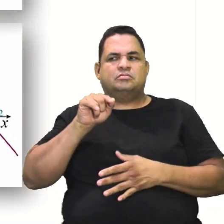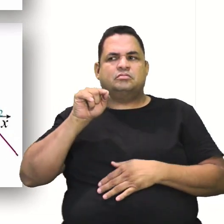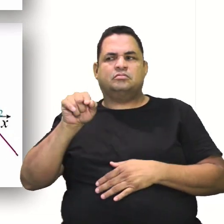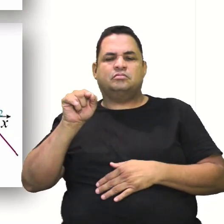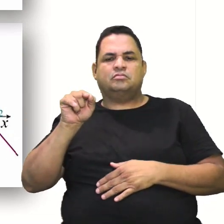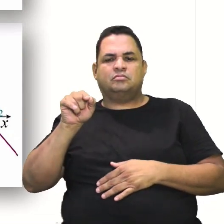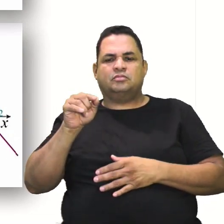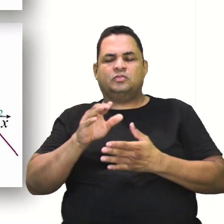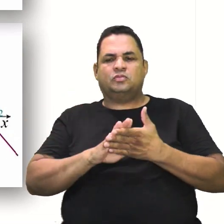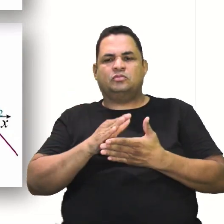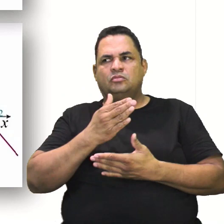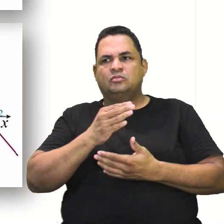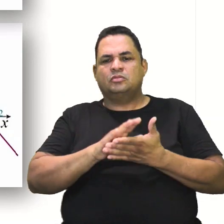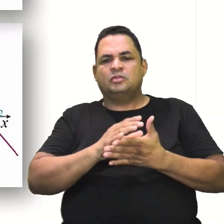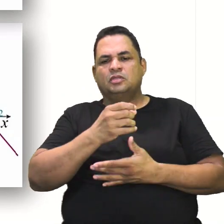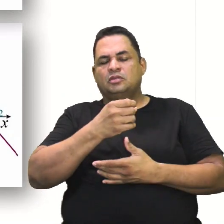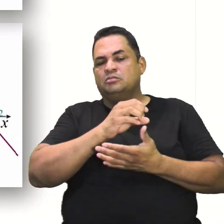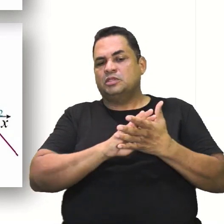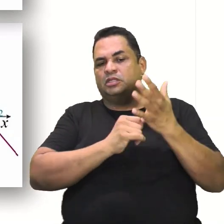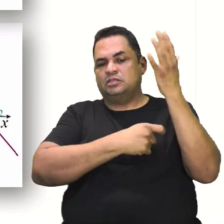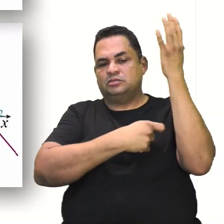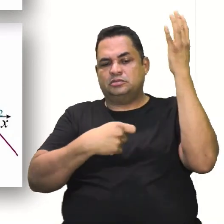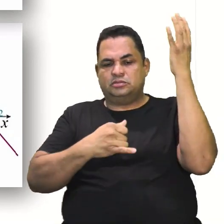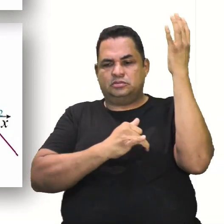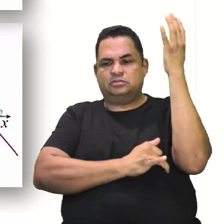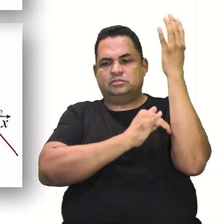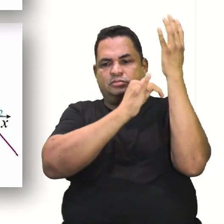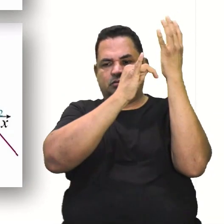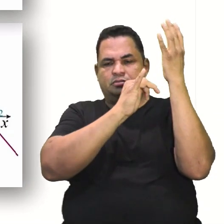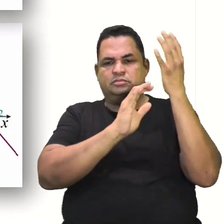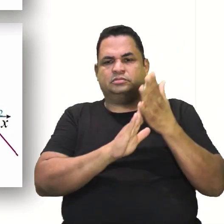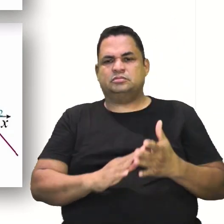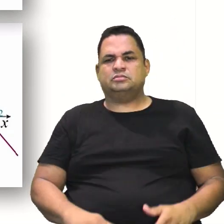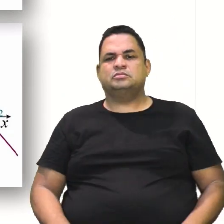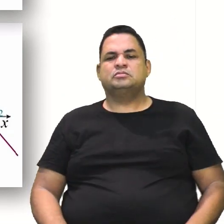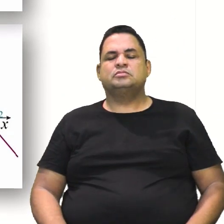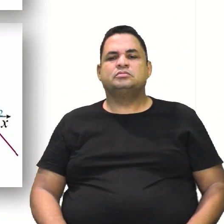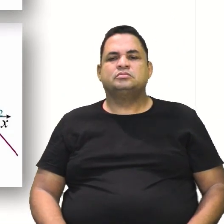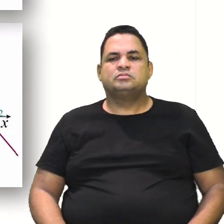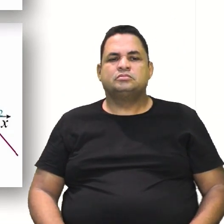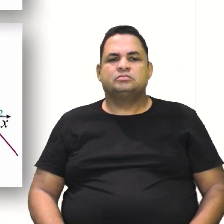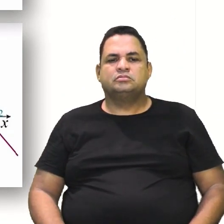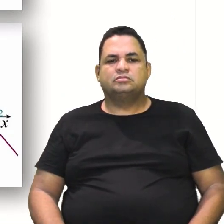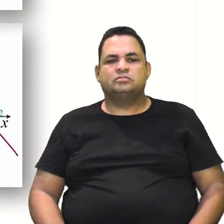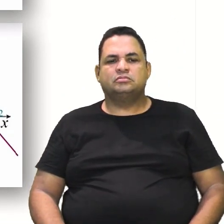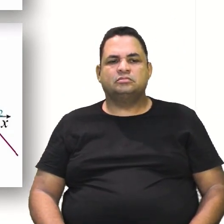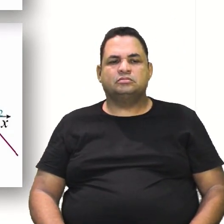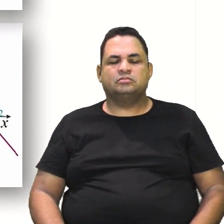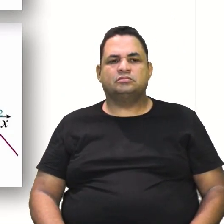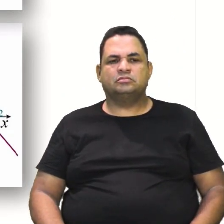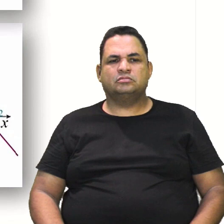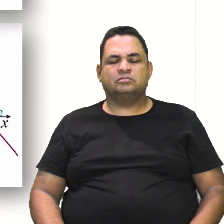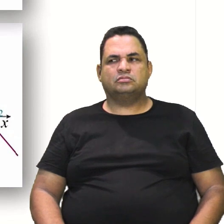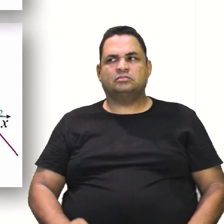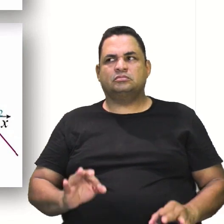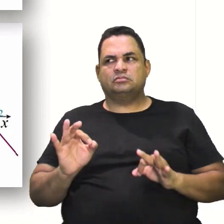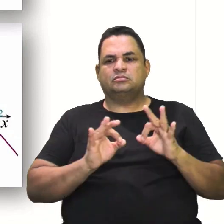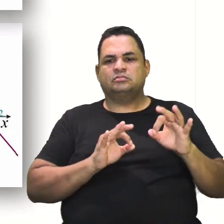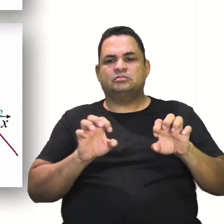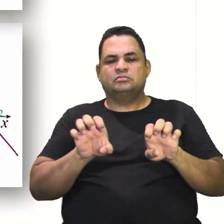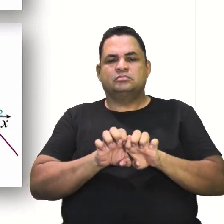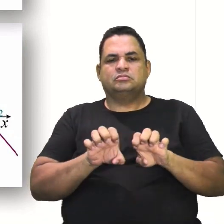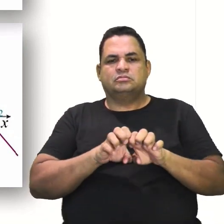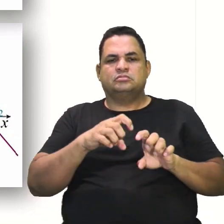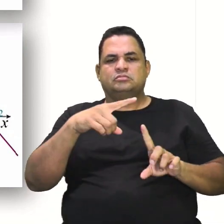ponto dado da reta, x, y. Muito importante começar a anotar isso aqui agora. Isso. Nós montamos a equação da reta